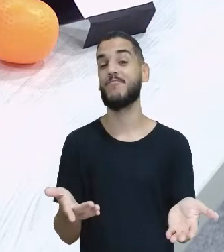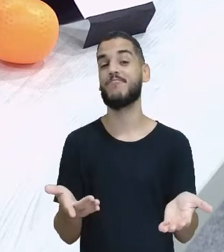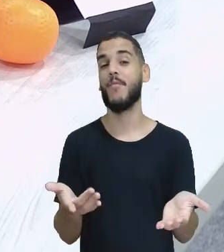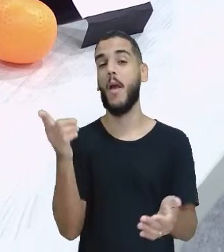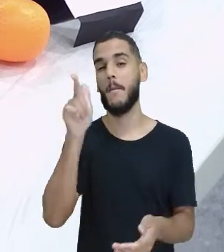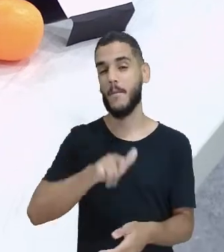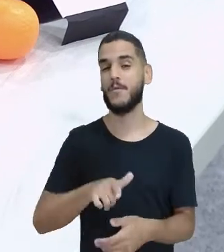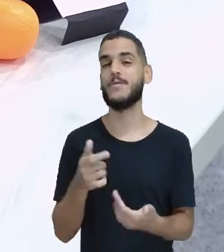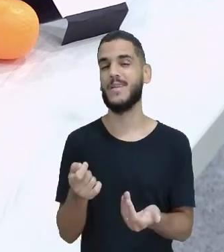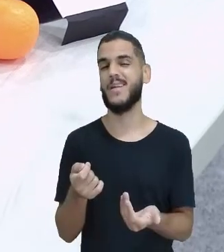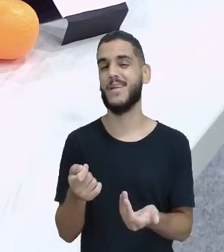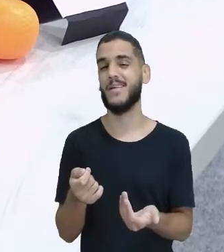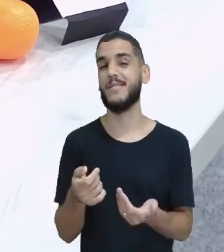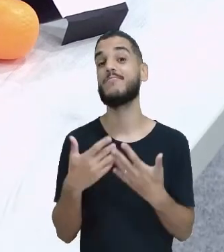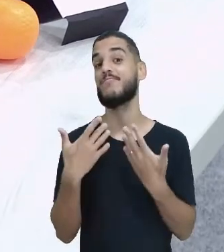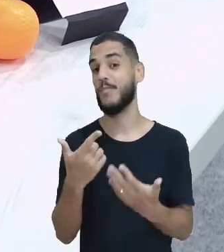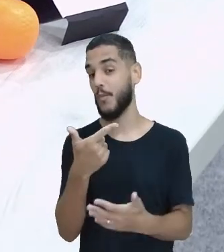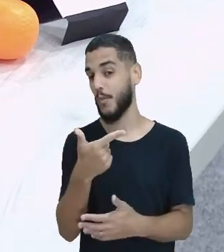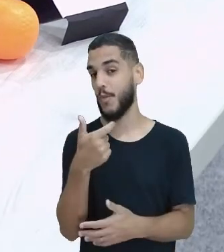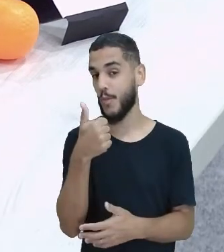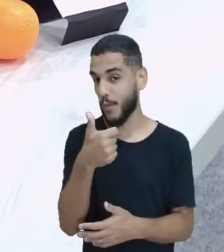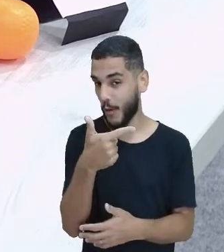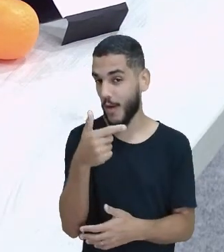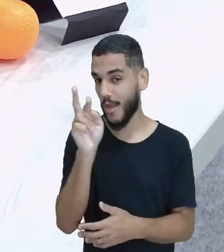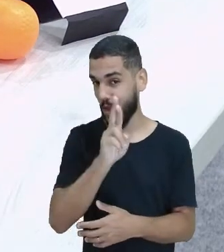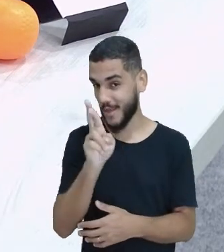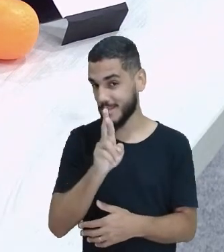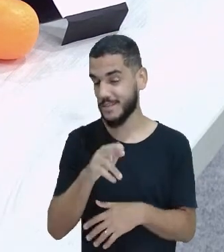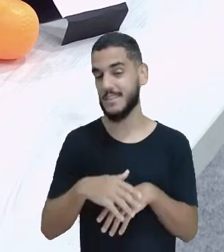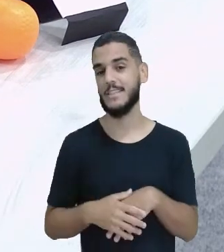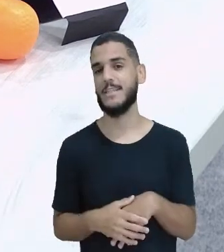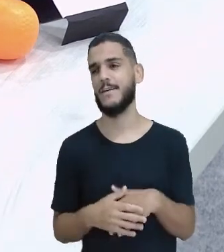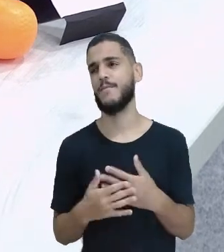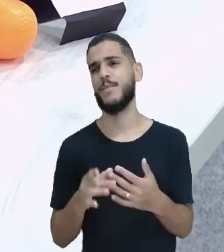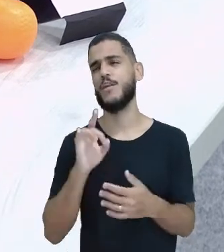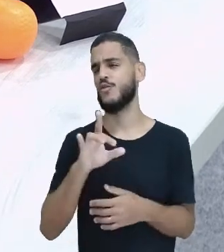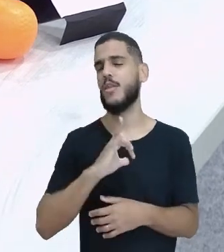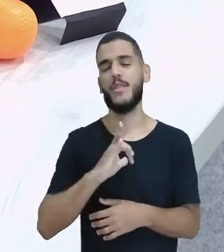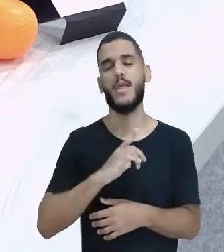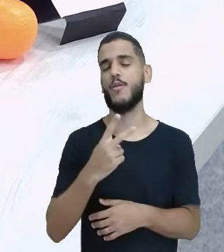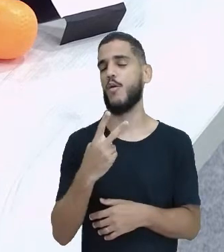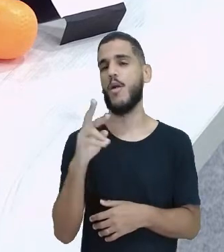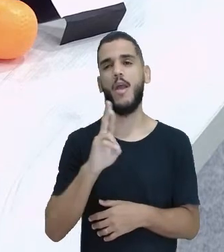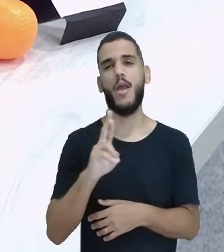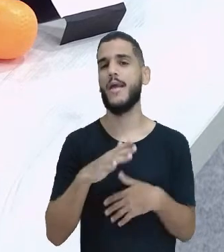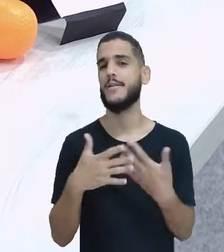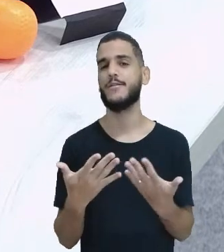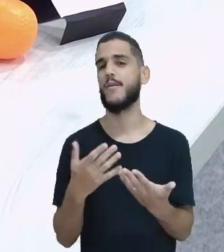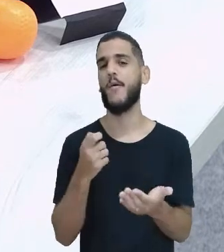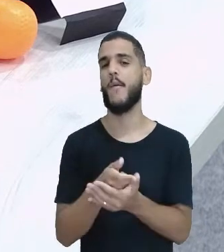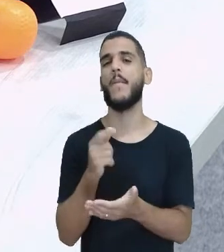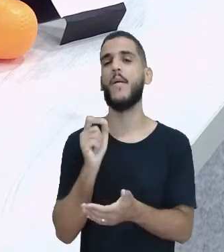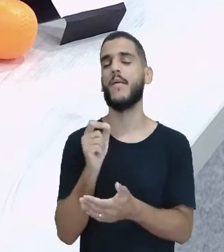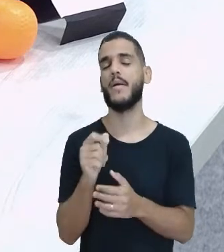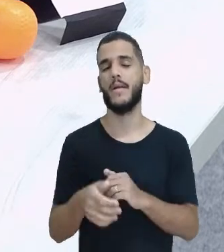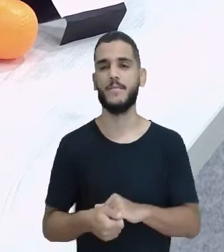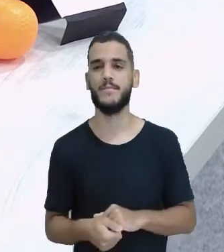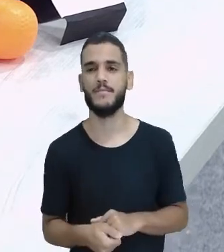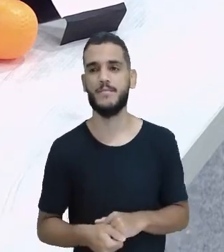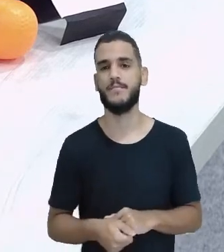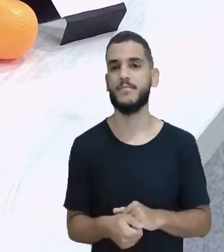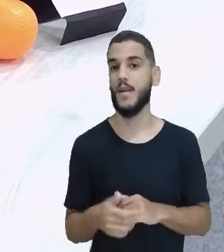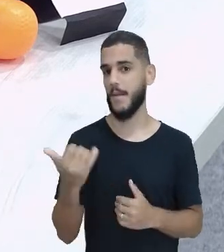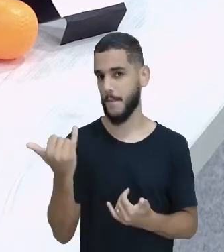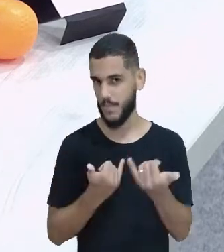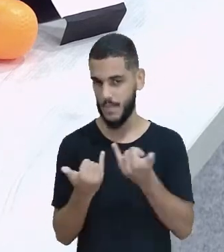possa levar por R$ 2,00? Se eu só tiver R$ 2,00, o que é que eu posso comprar nesse supermercado? Conta